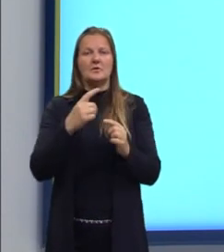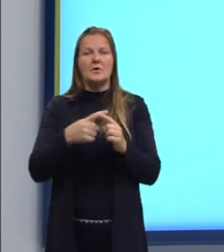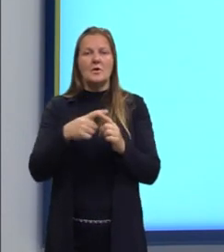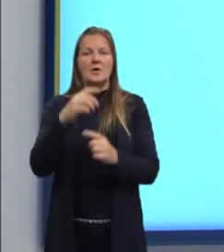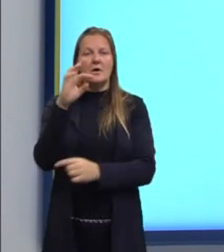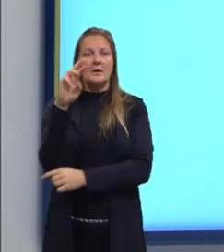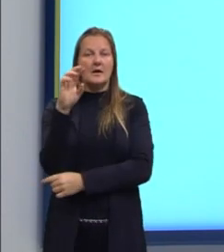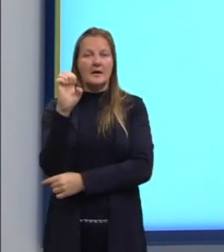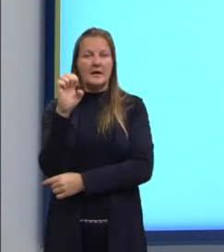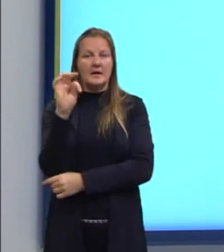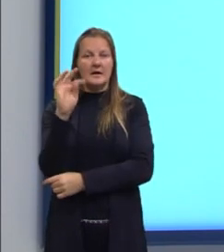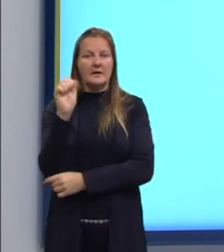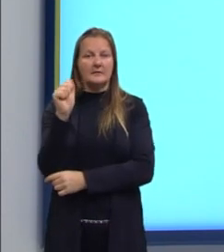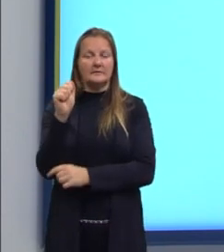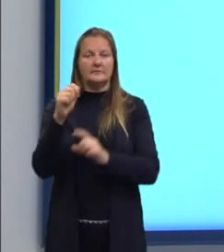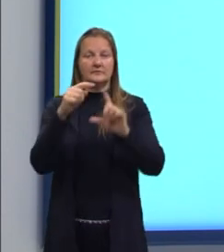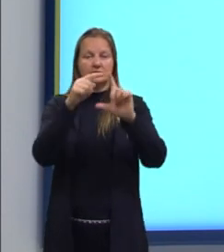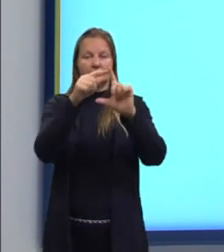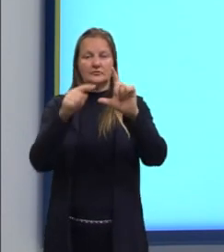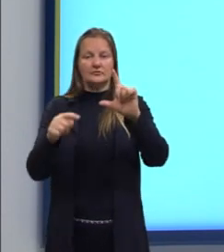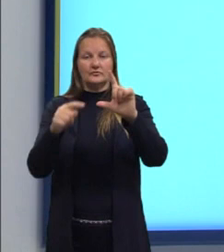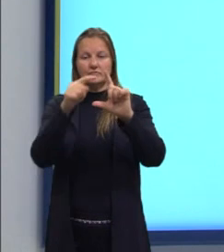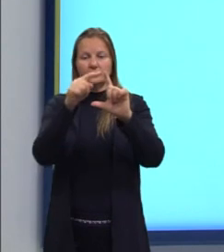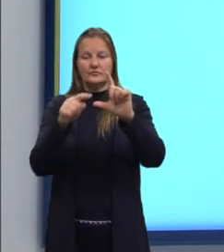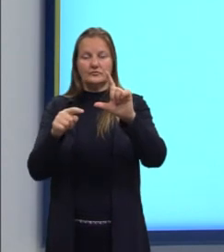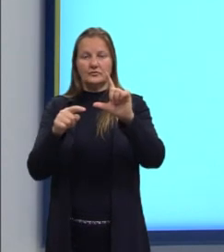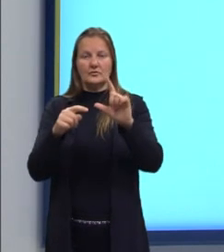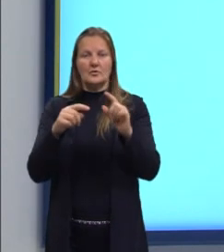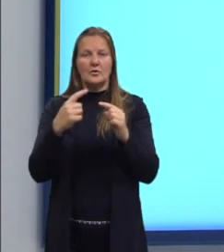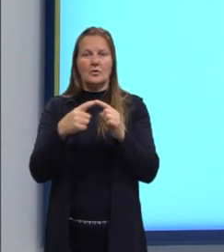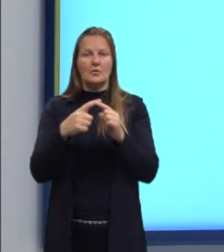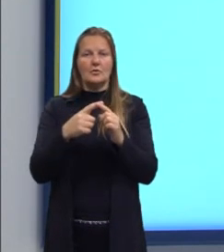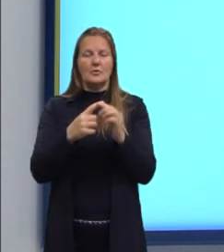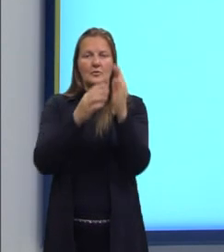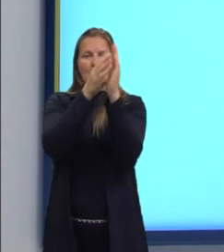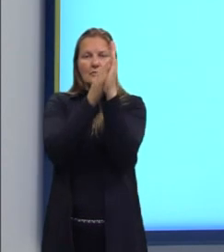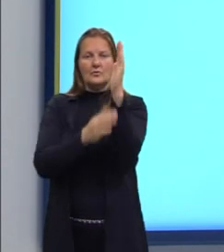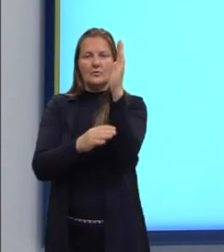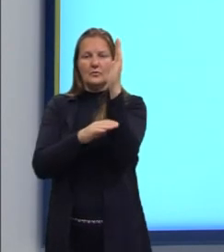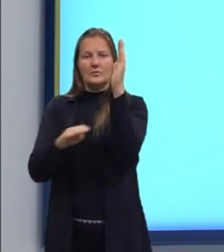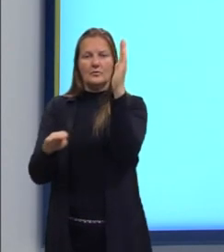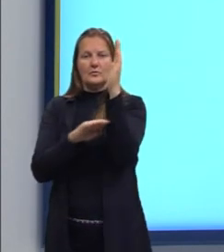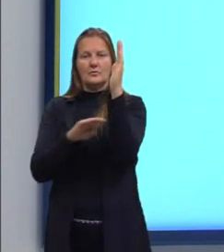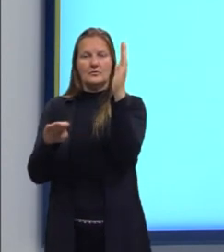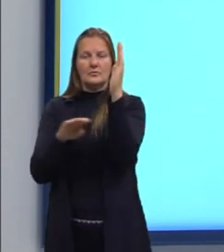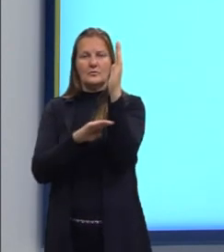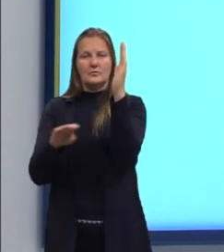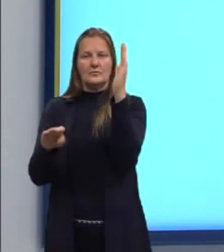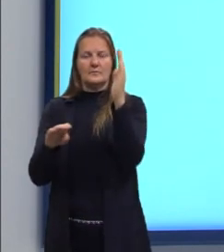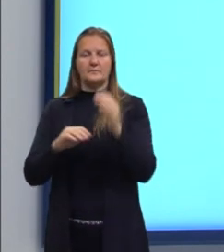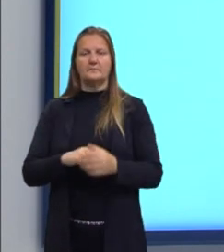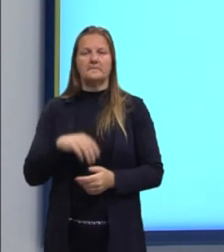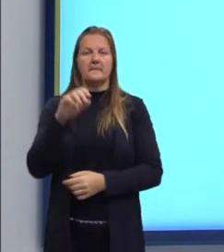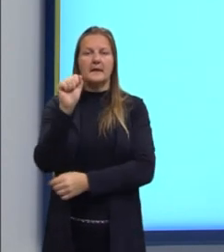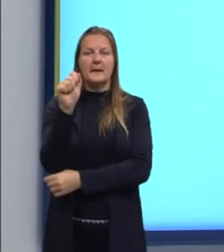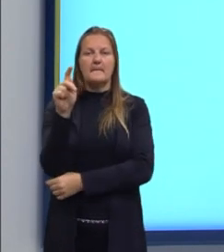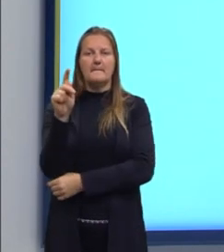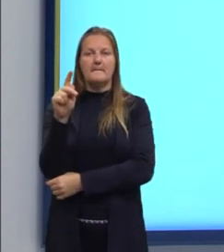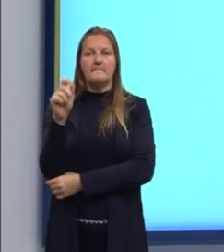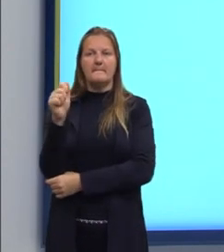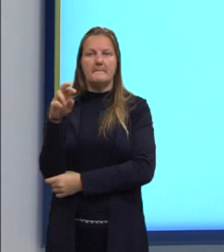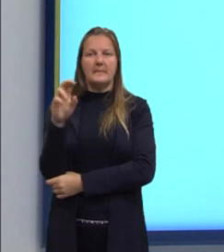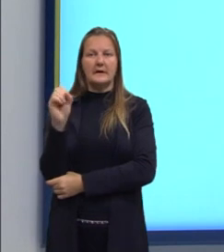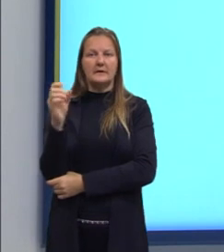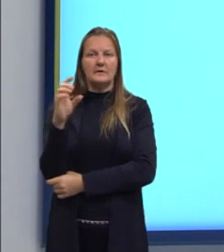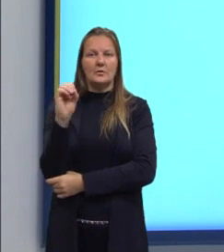retas se cruzam em um único ponto e esse ponto é o par ordenado né o conjunto solução então a gente diz que